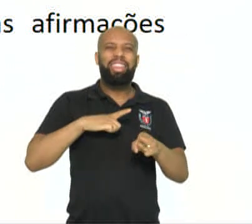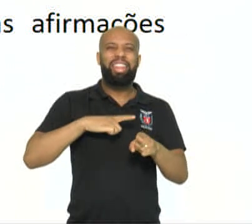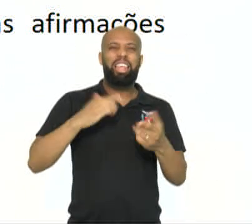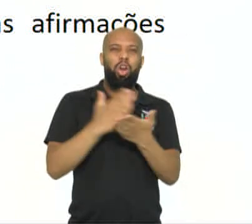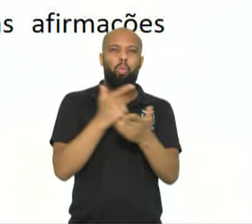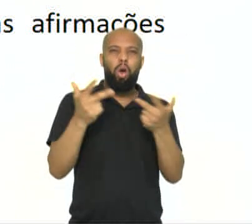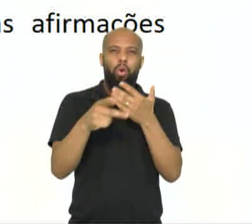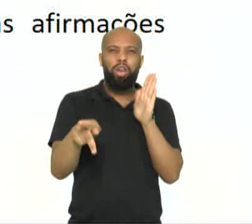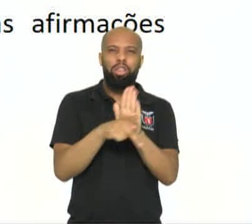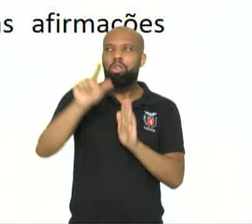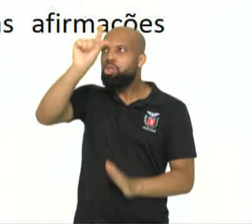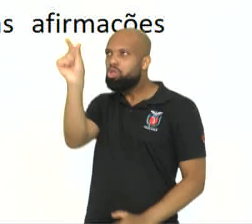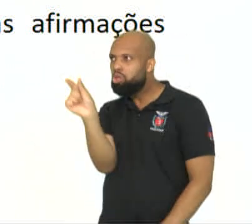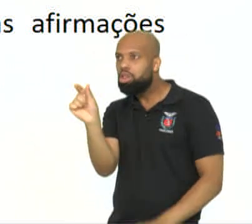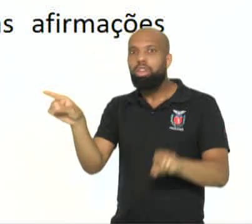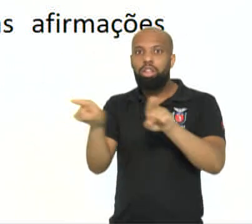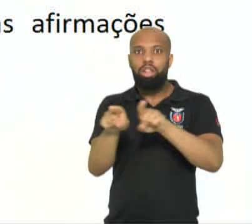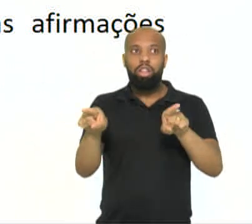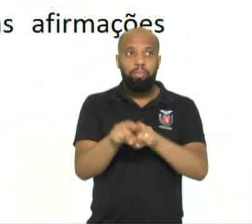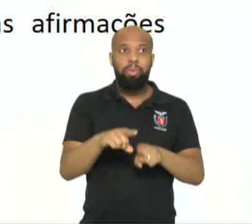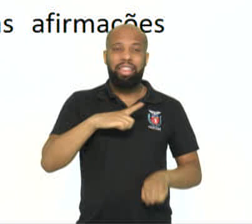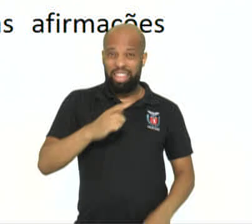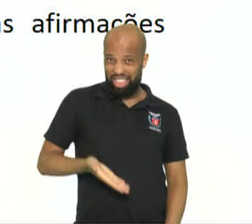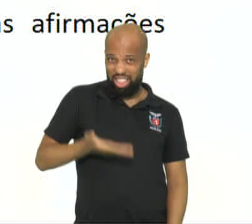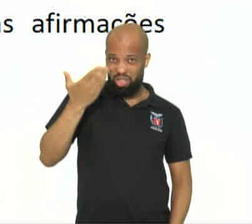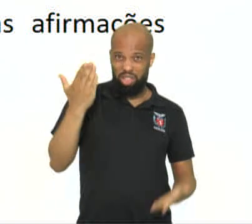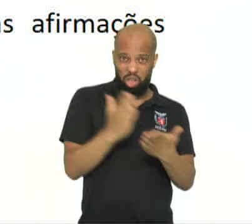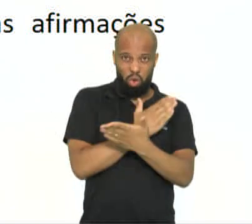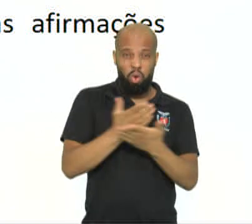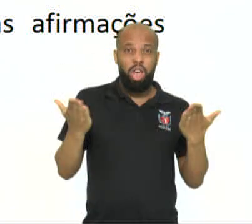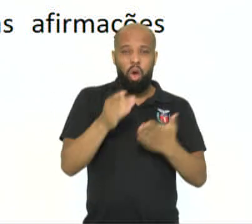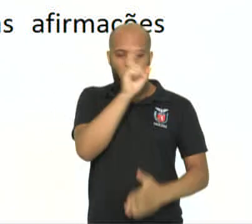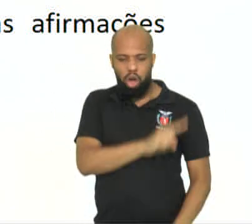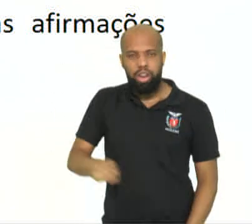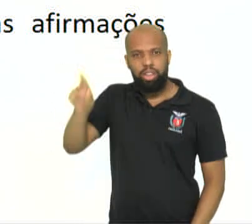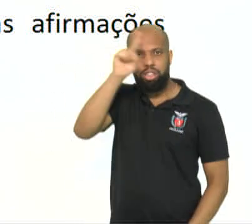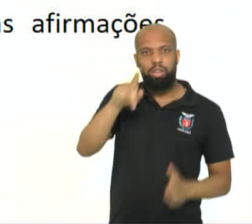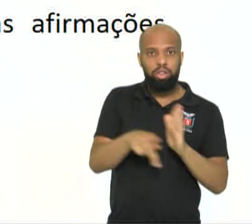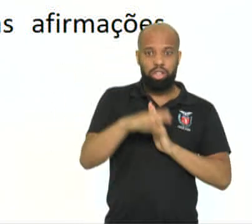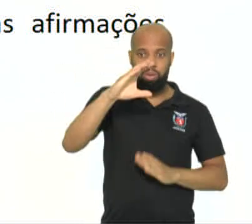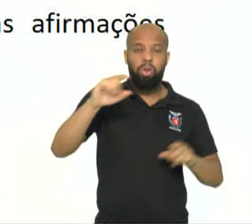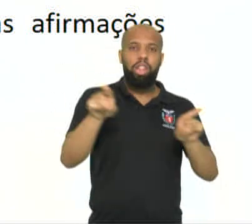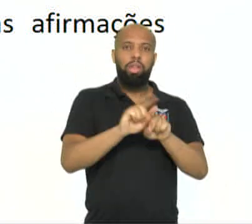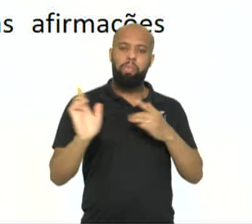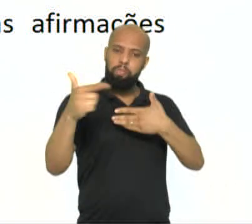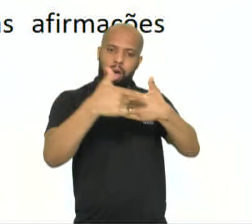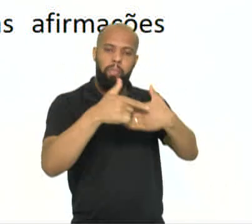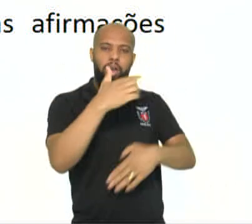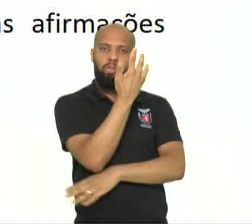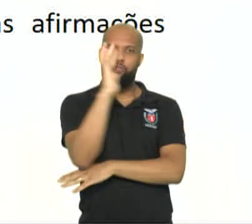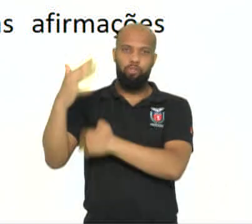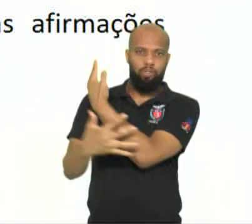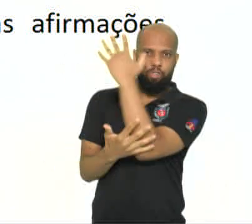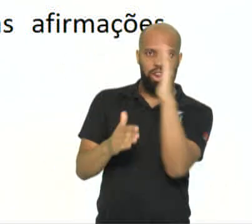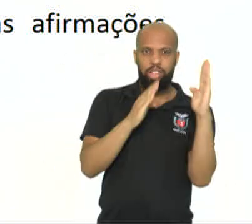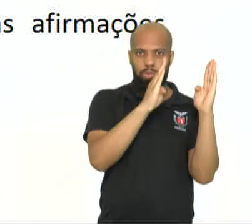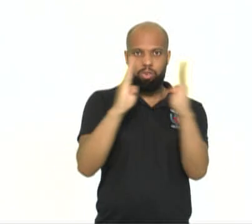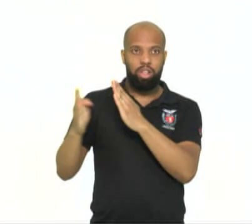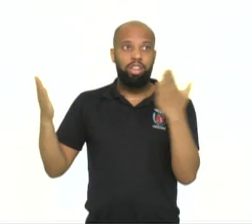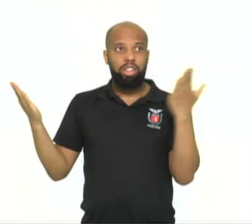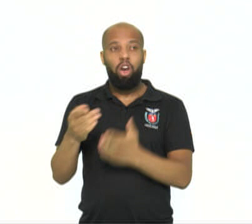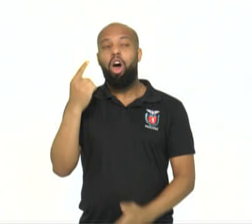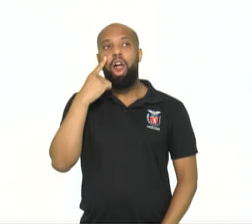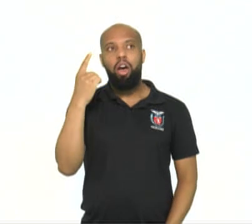queima de vegetação de subbosque. Com relação ao ciclo do carbono e ao papel desempenhado pelas florestas nesse processo, considere